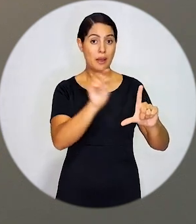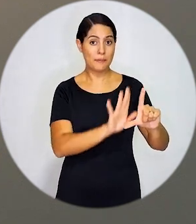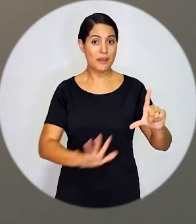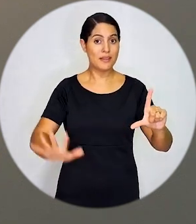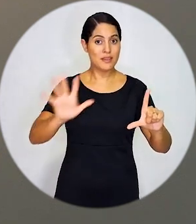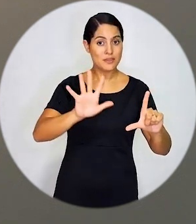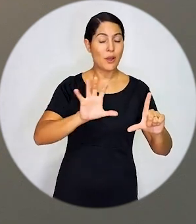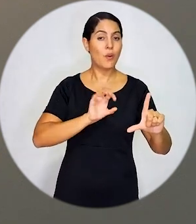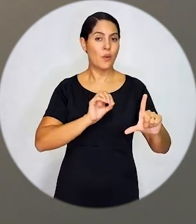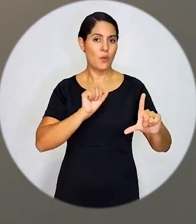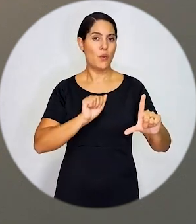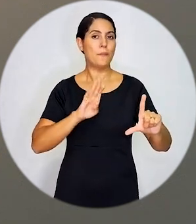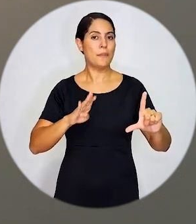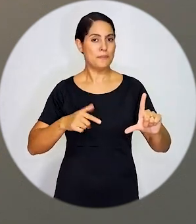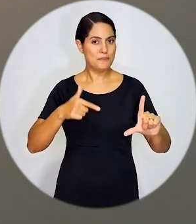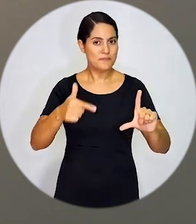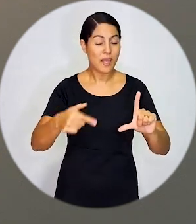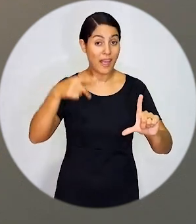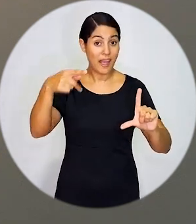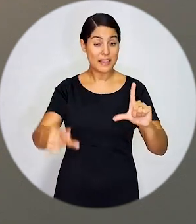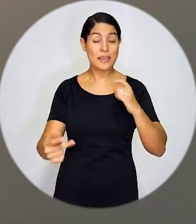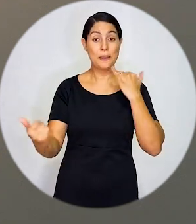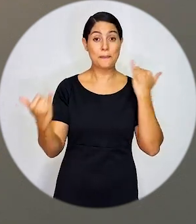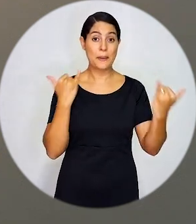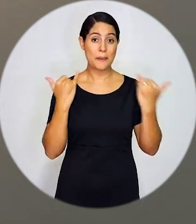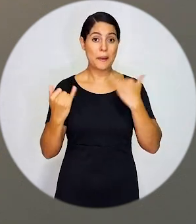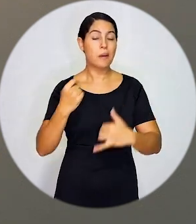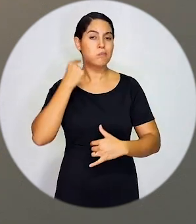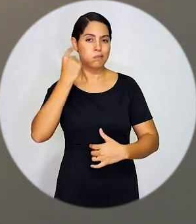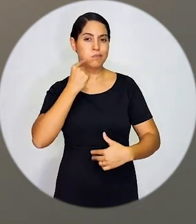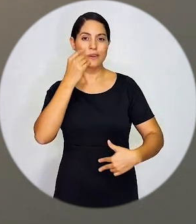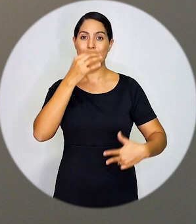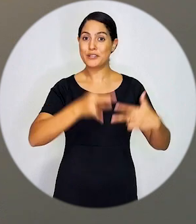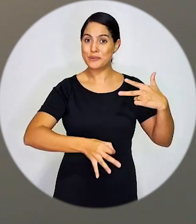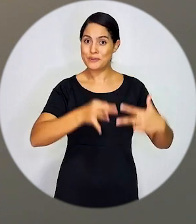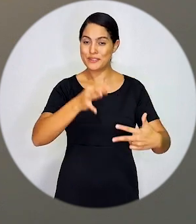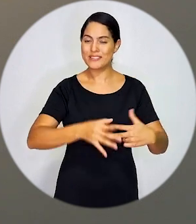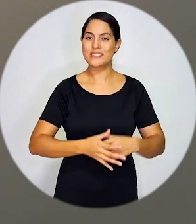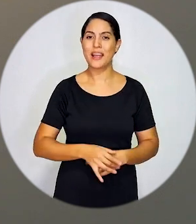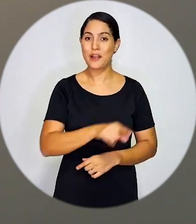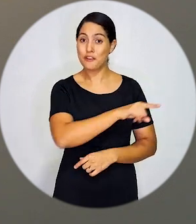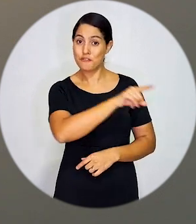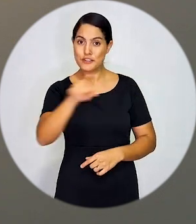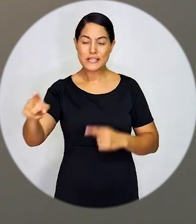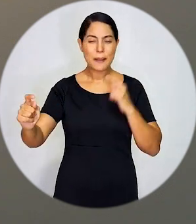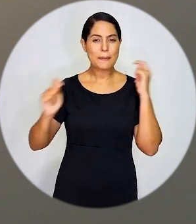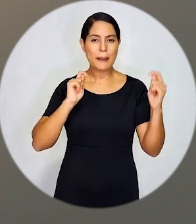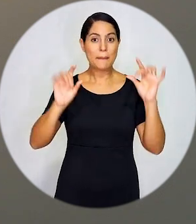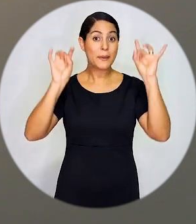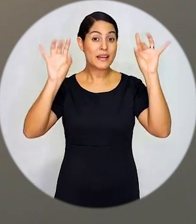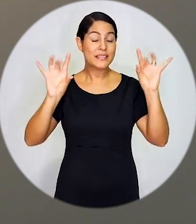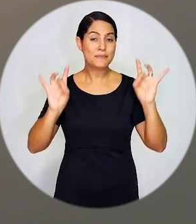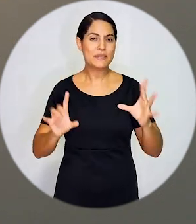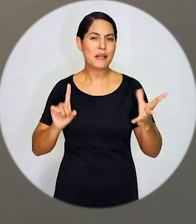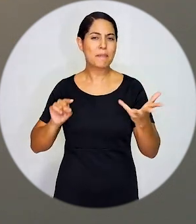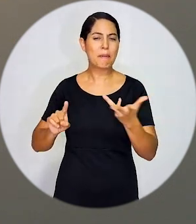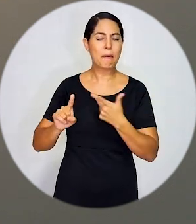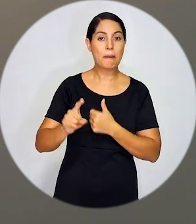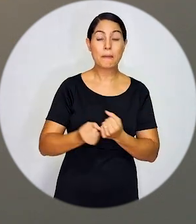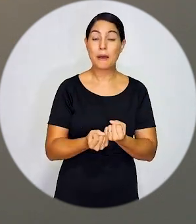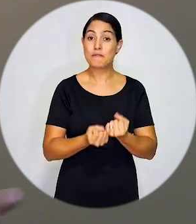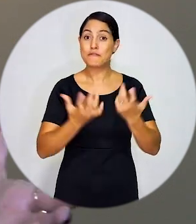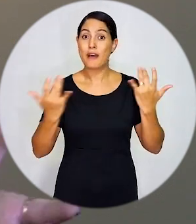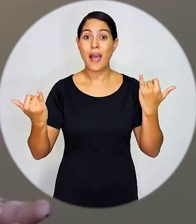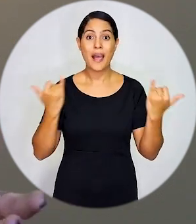Brasil. Aqui você fica por dentro das informações da advocacia e do judiciário, além de acompanhar entrevistas especiais,